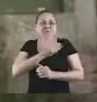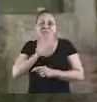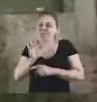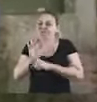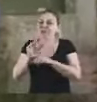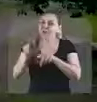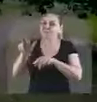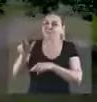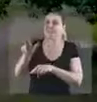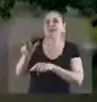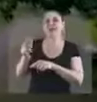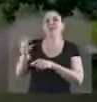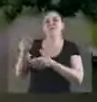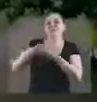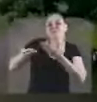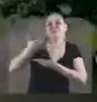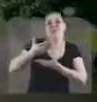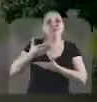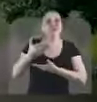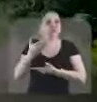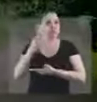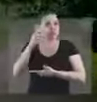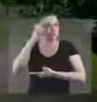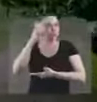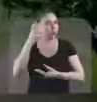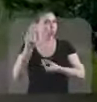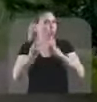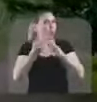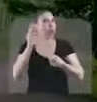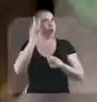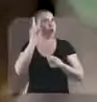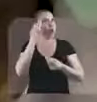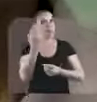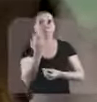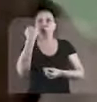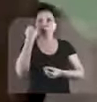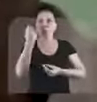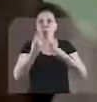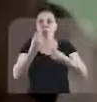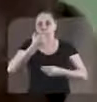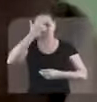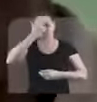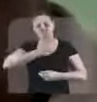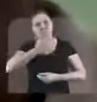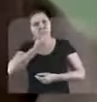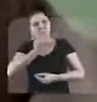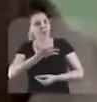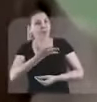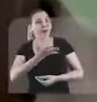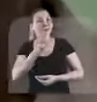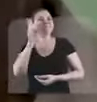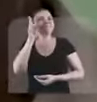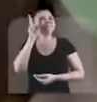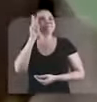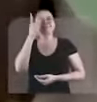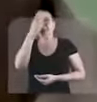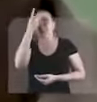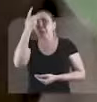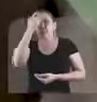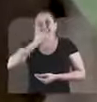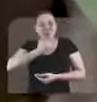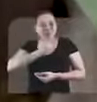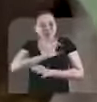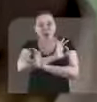os irmãos, muito sábio. Sempre me lembra do comportamento dele. Ele era uma